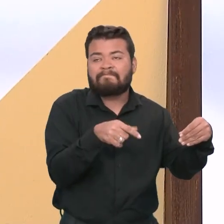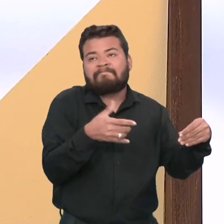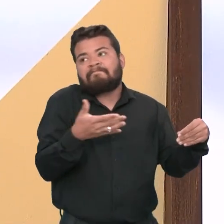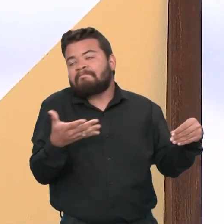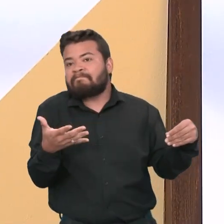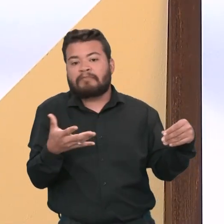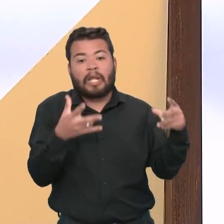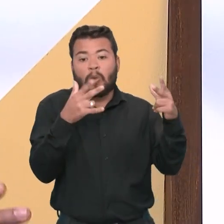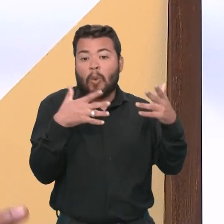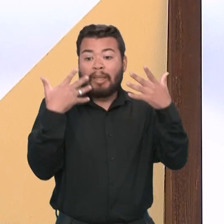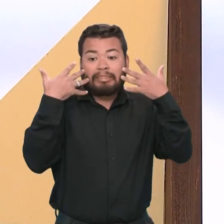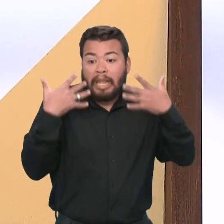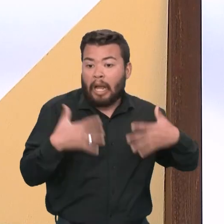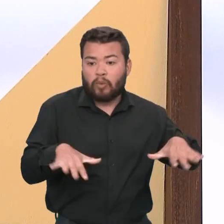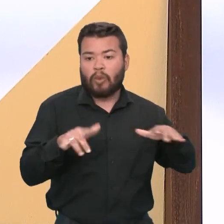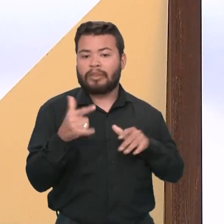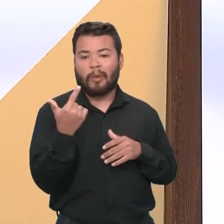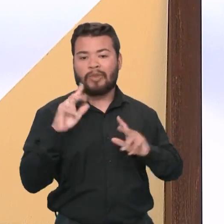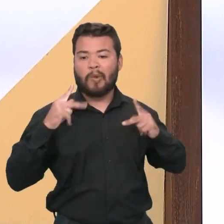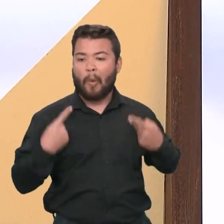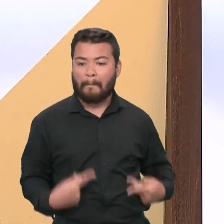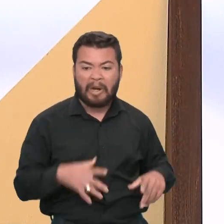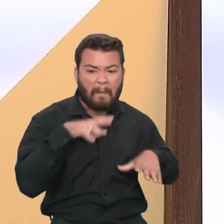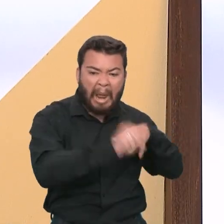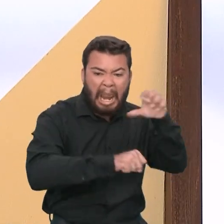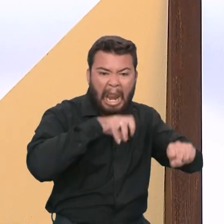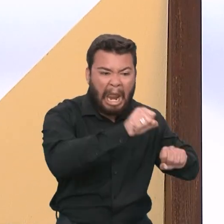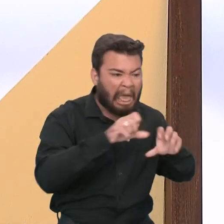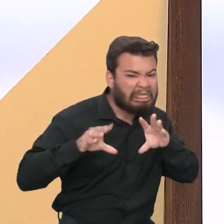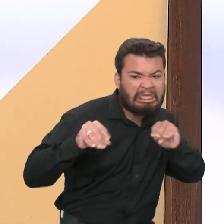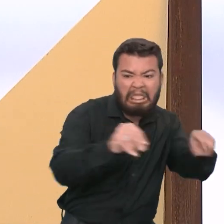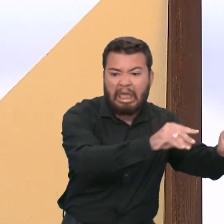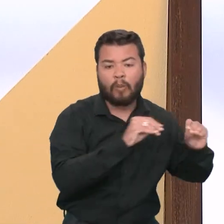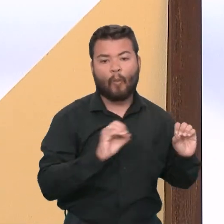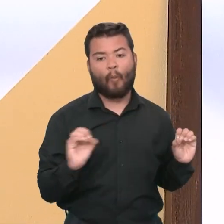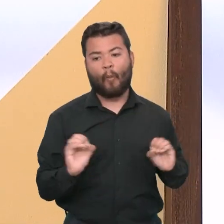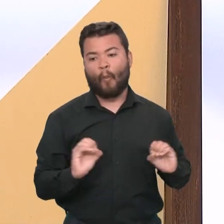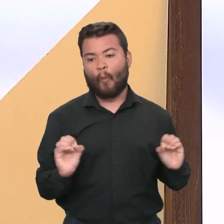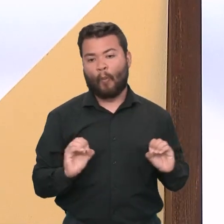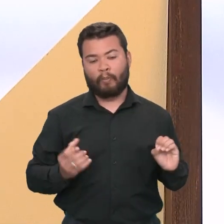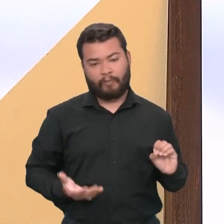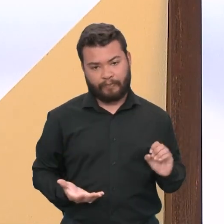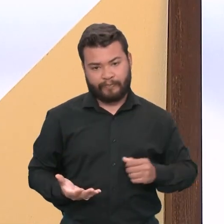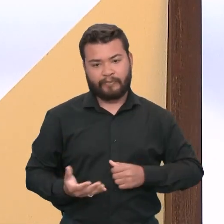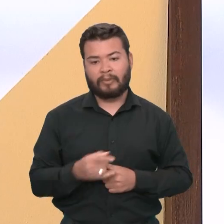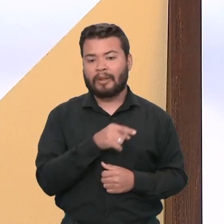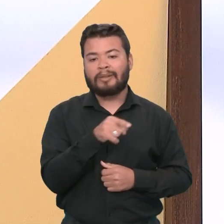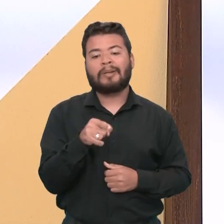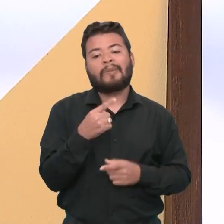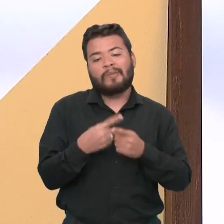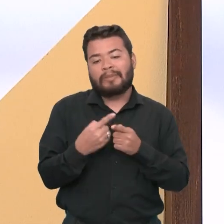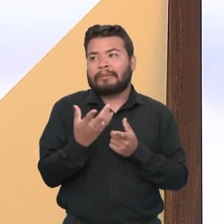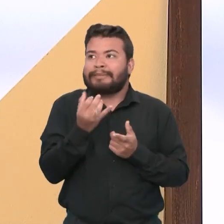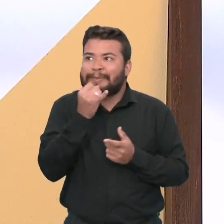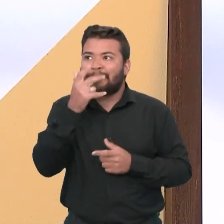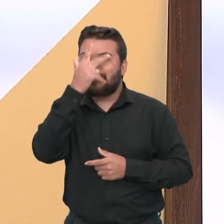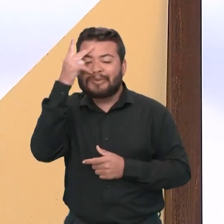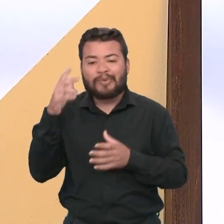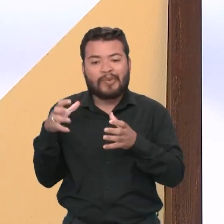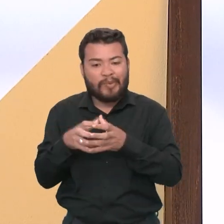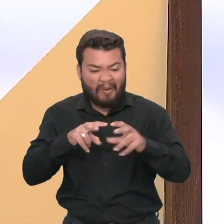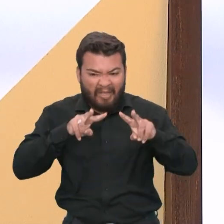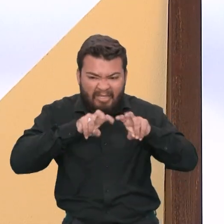natural, né? Sem nenhum impacto humano. Assim, os impactos humanos que tem é quando as pessoas vão lá e tentam ameaçar de alguma forma, grileiros,